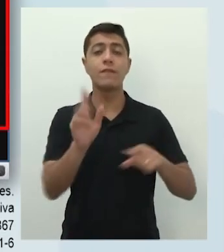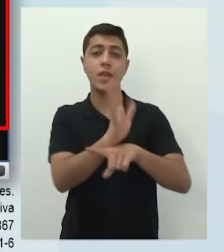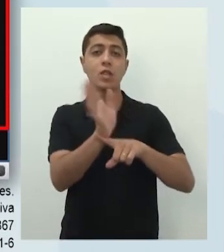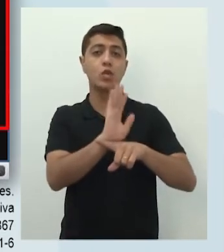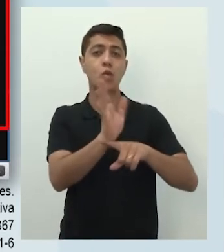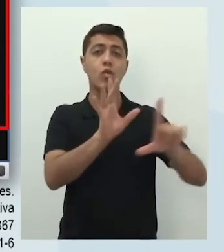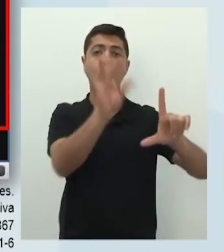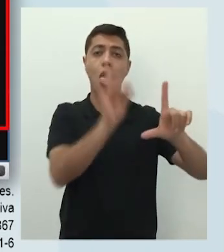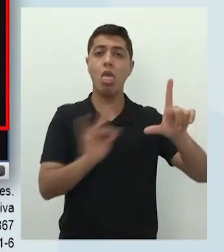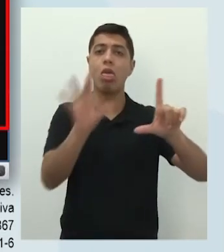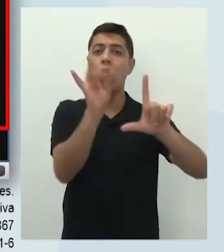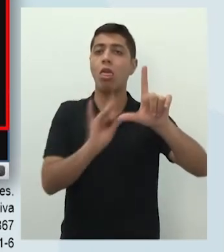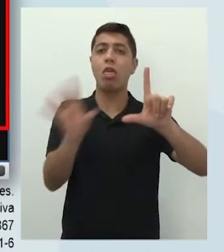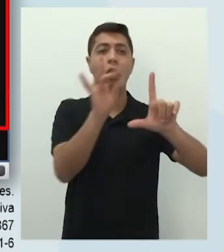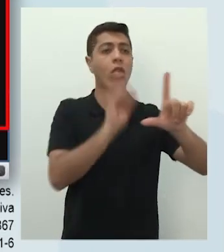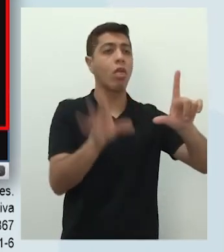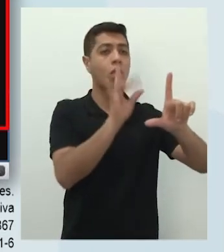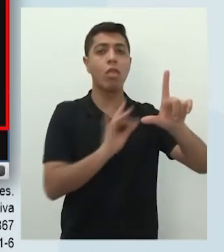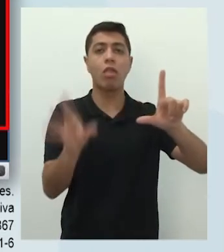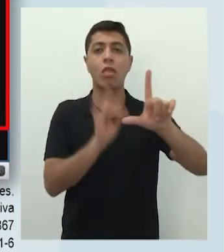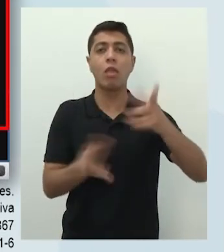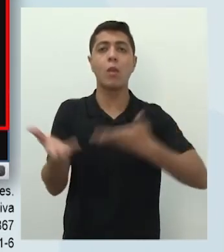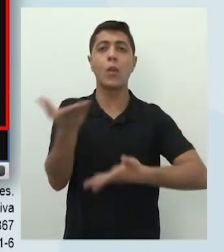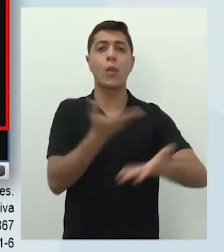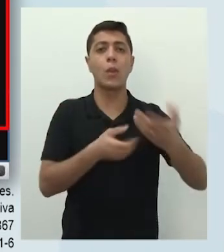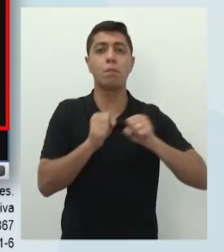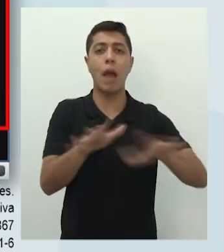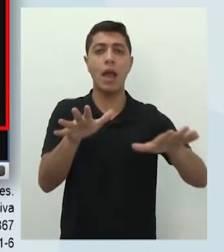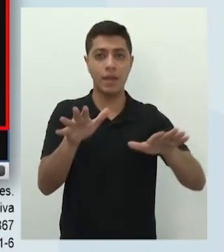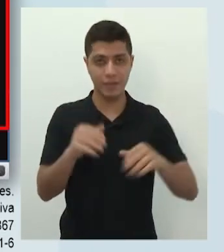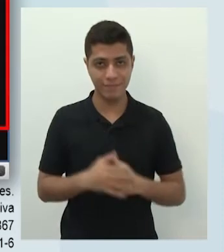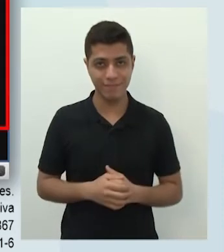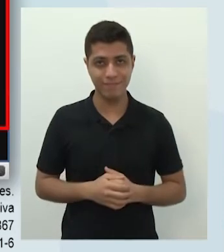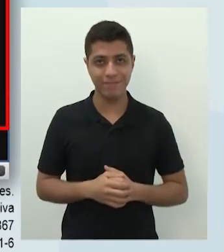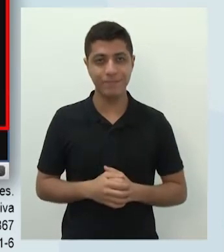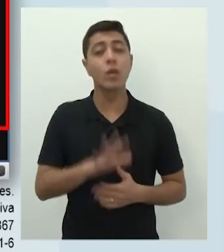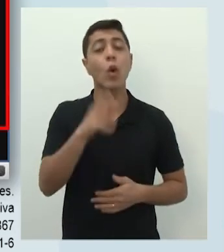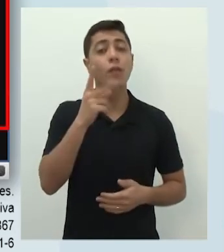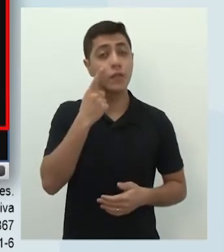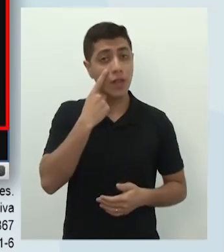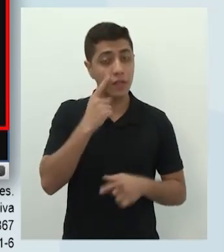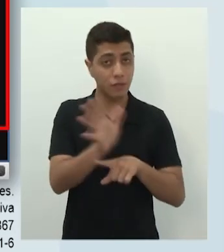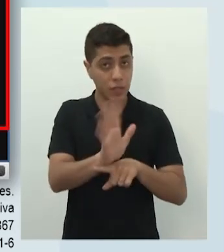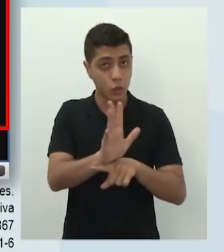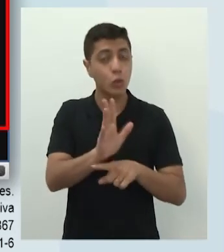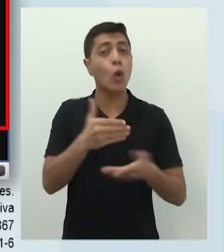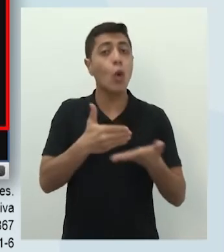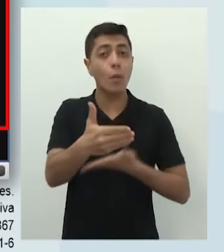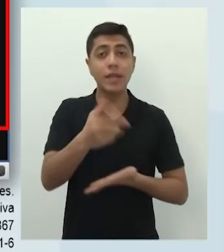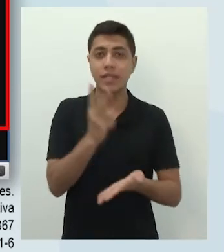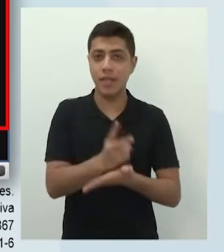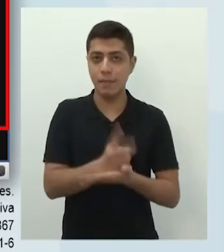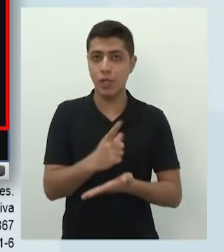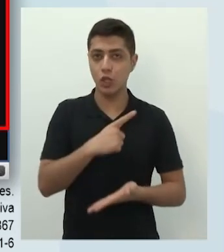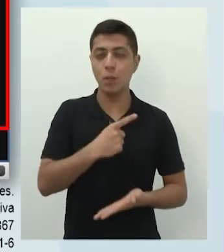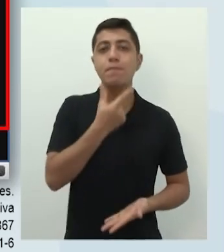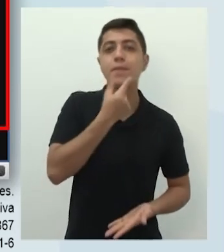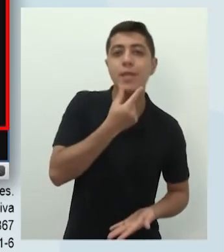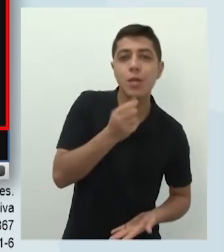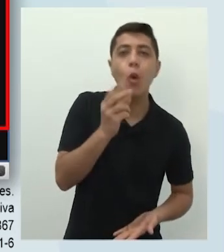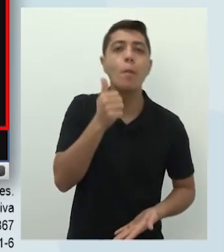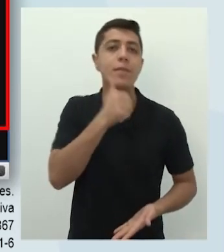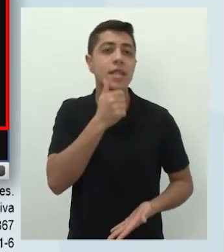Bom, para entender todo esse desafio perigoso, é lembrar que o jogo sempre existiu, adesão ao risco é um comportamento do